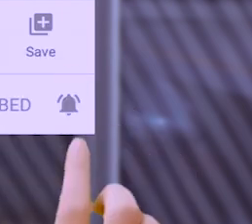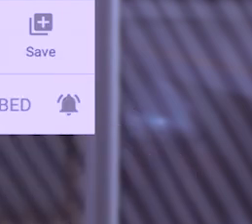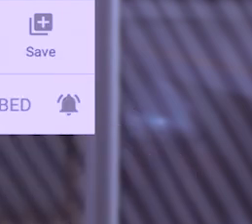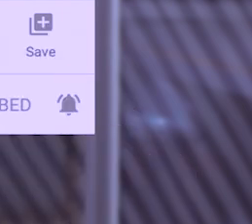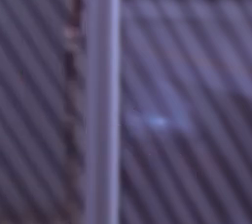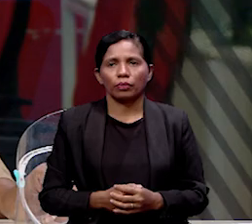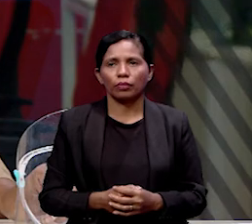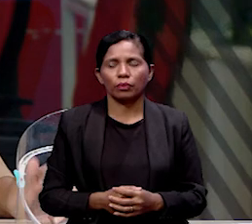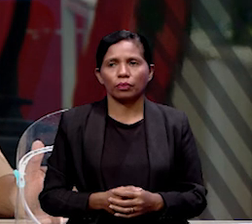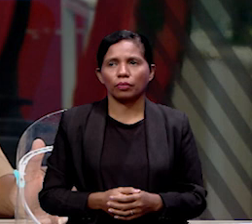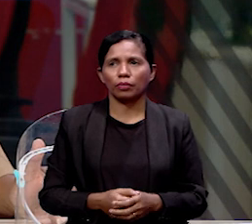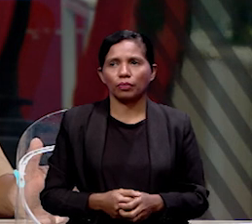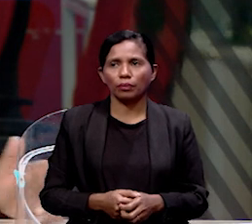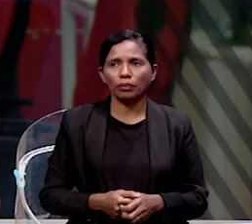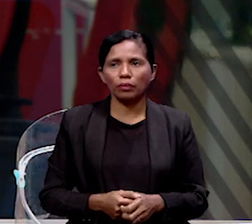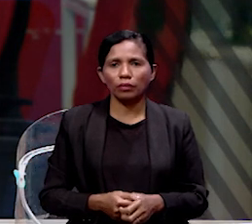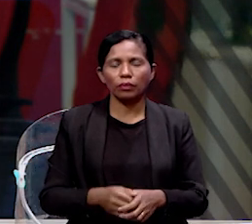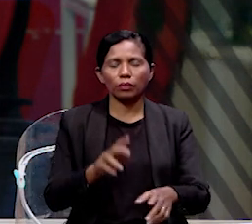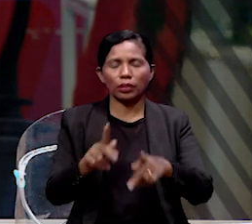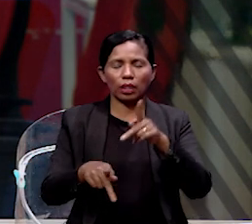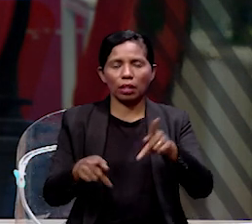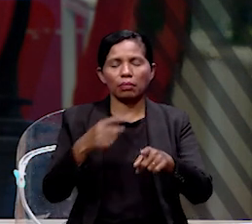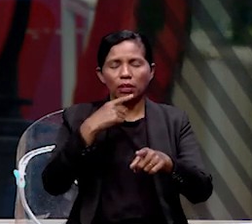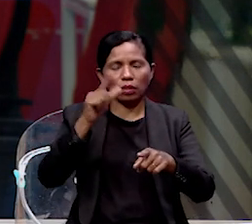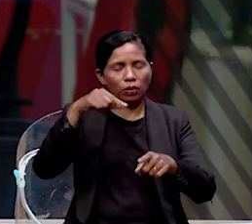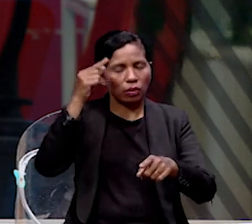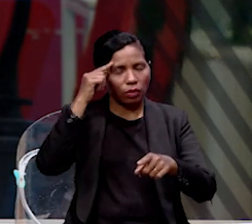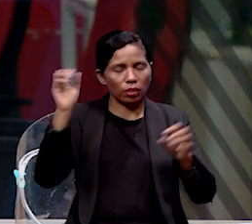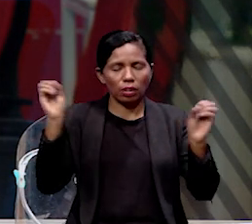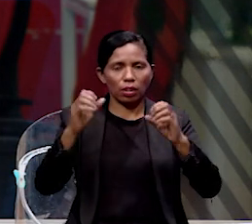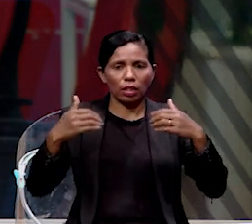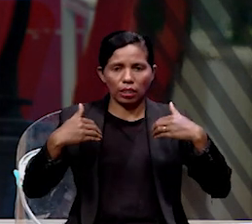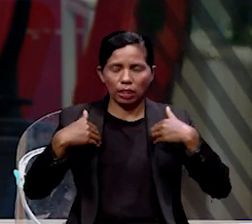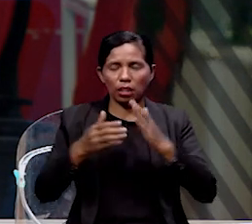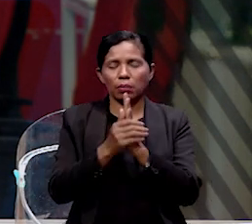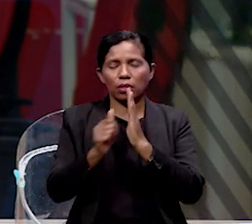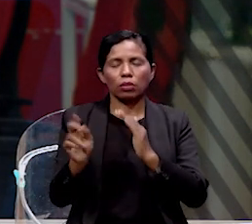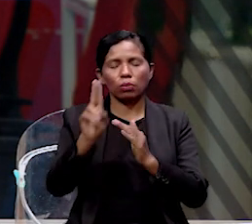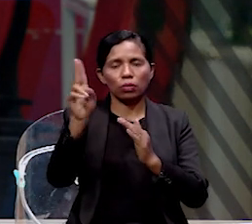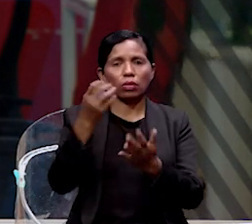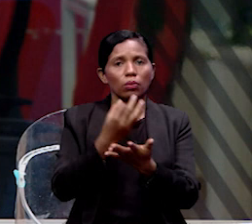de notificação. Sociedade Civil considera a Governo lei capacidade de executar fundo do Covid.